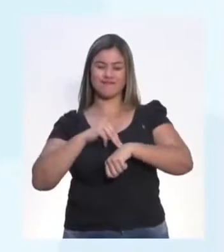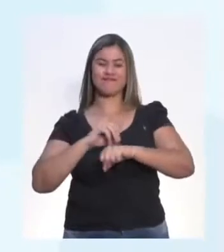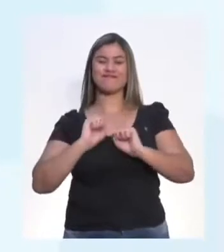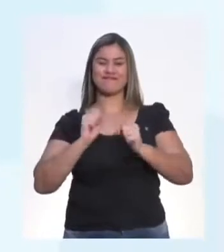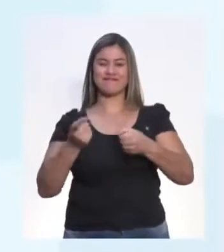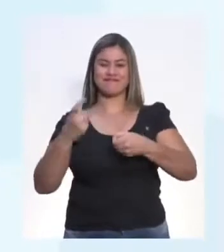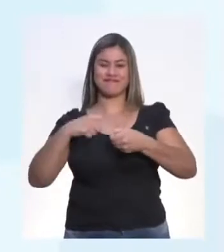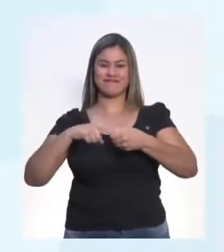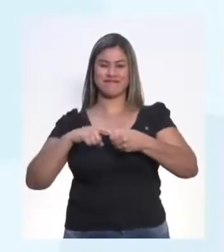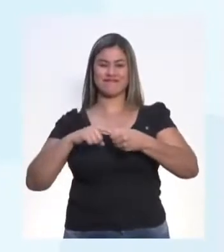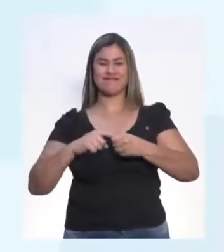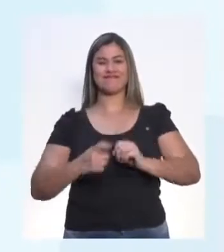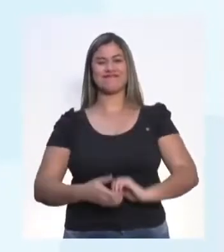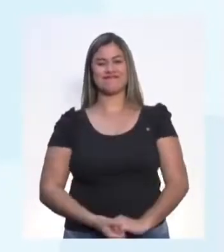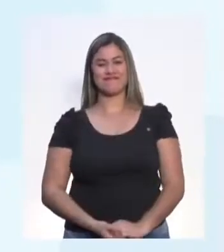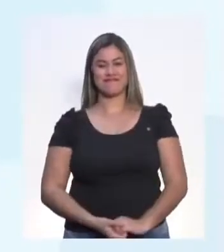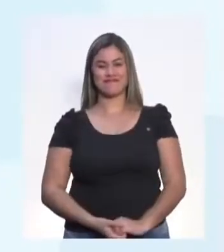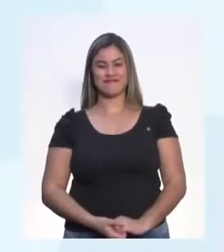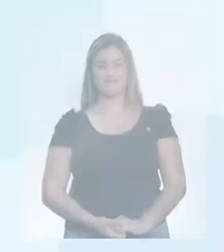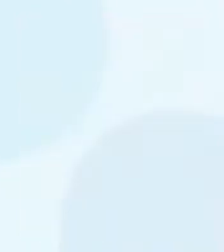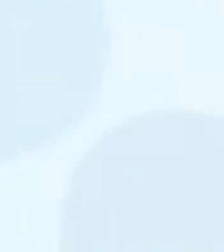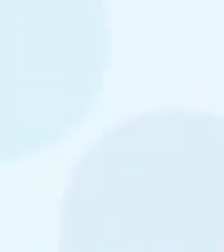Ok, voltamos em 3 minutos.